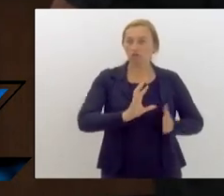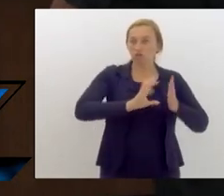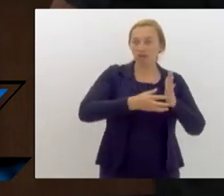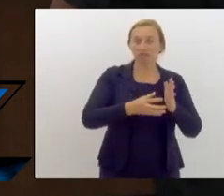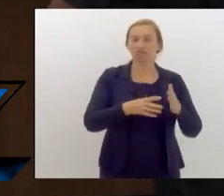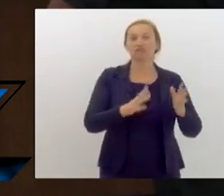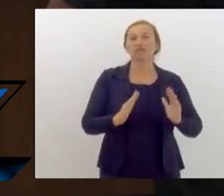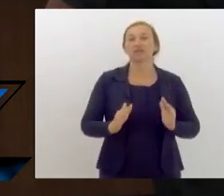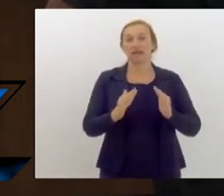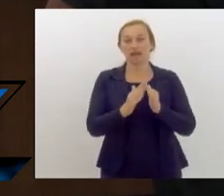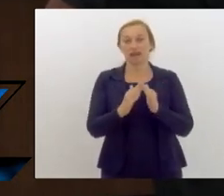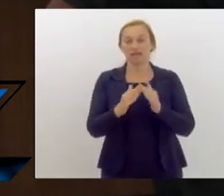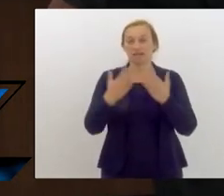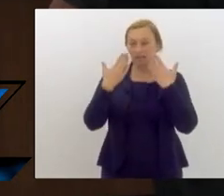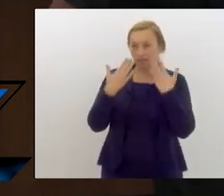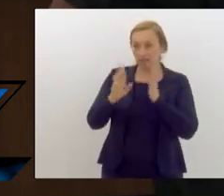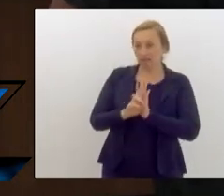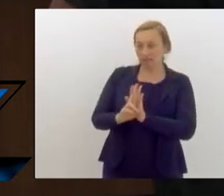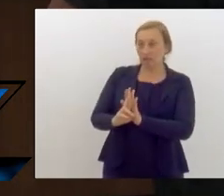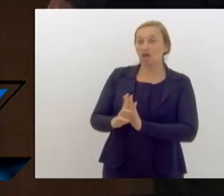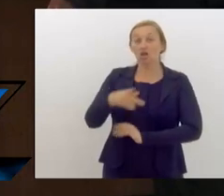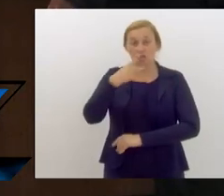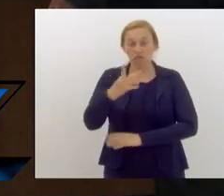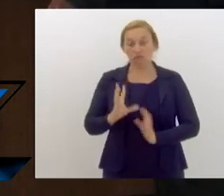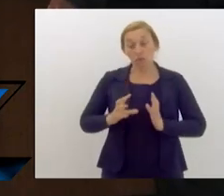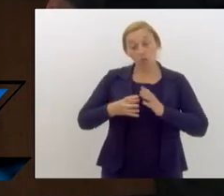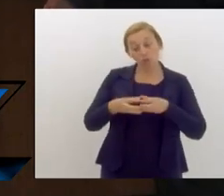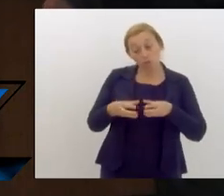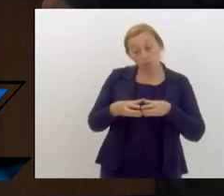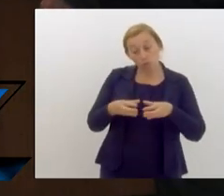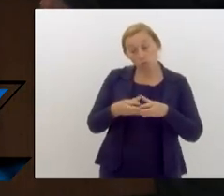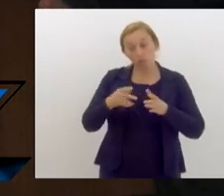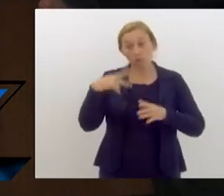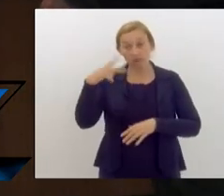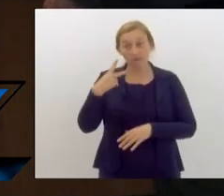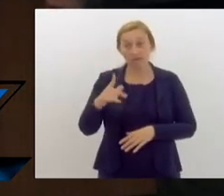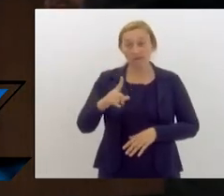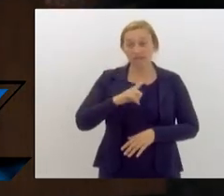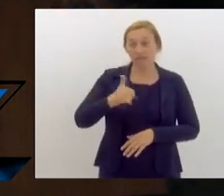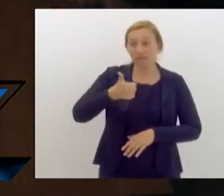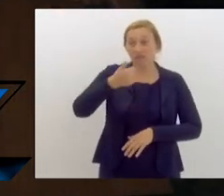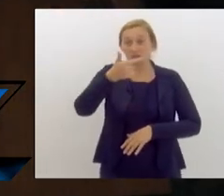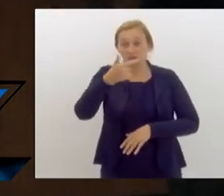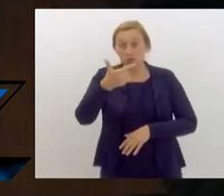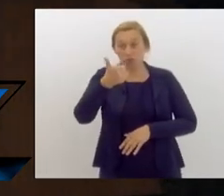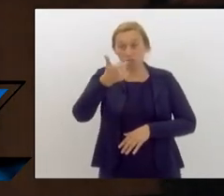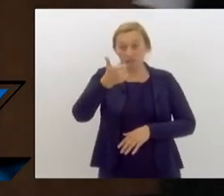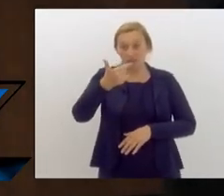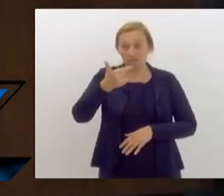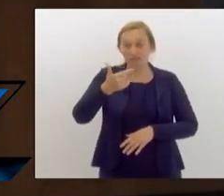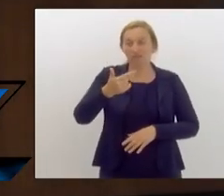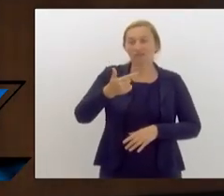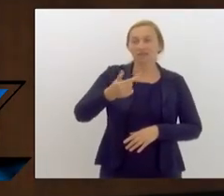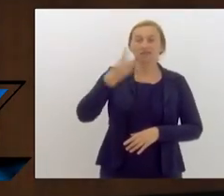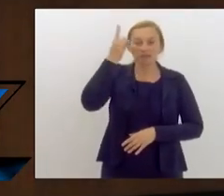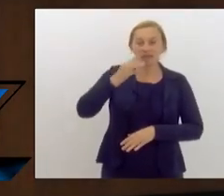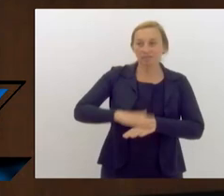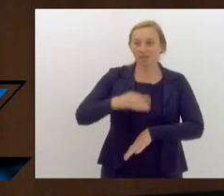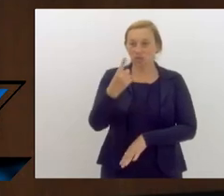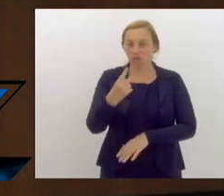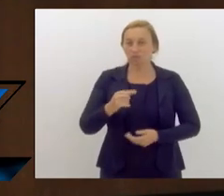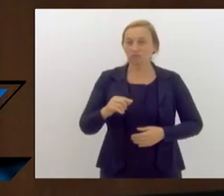E aí eu falo especialmente pelo meu bloco partidário que tem 12 deputados mais um em sua bancada Então